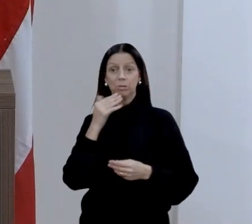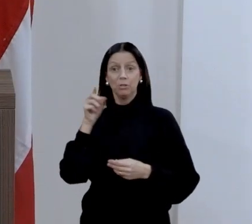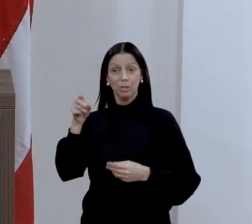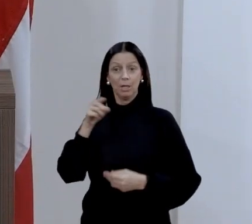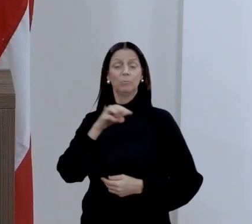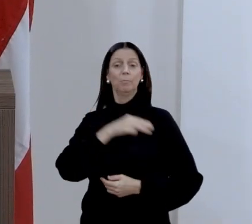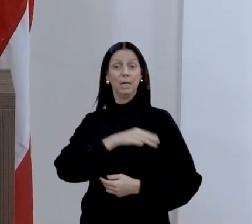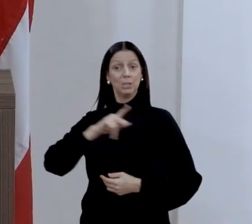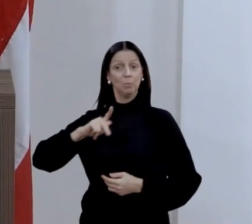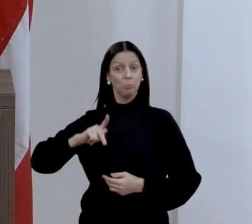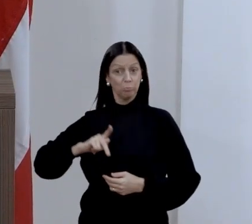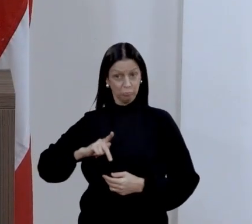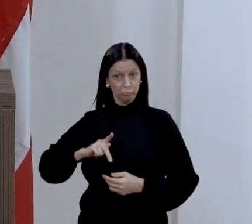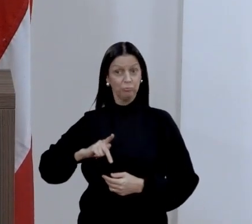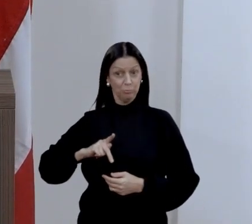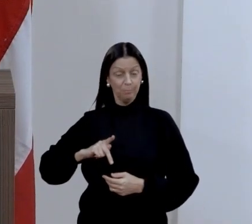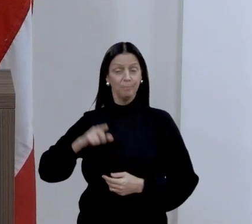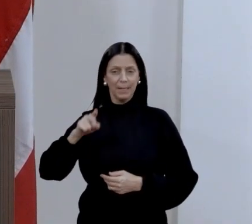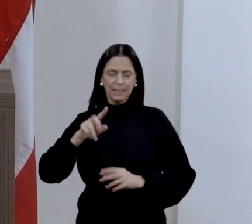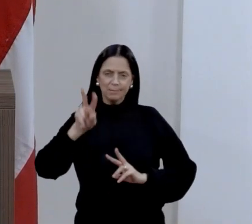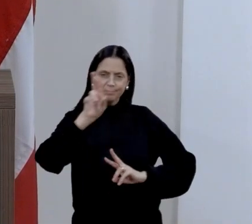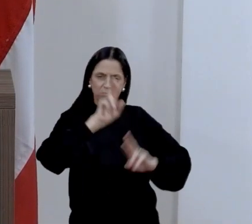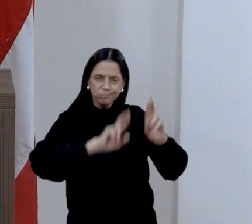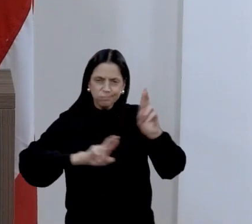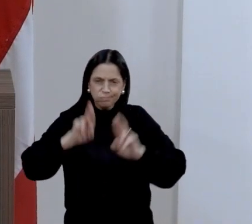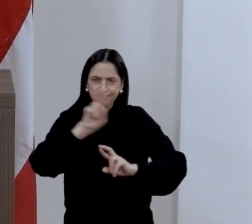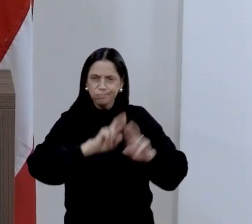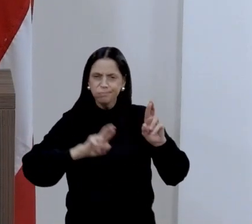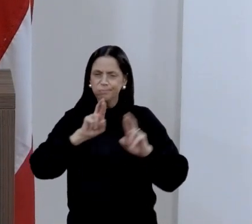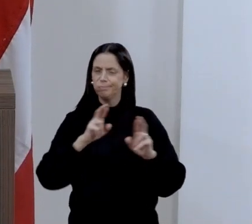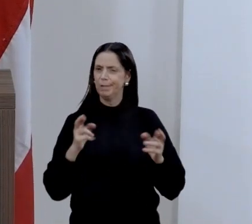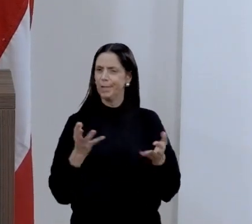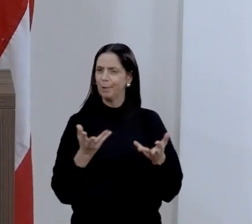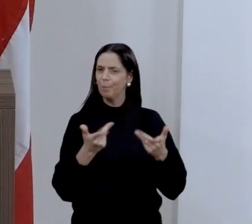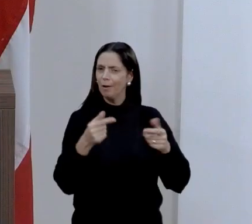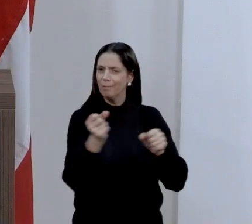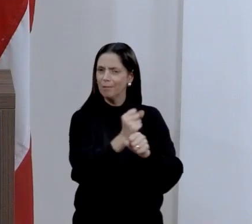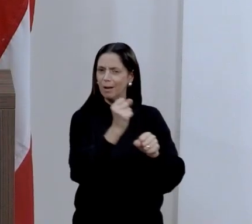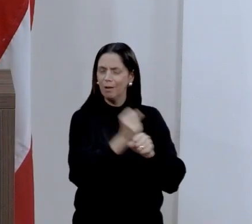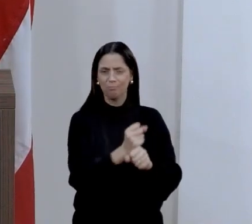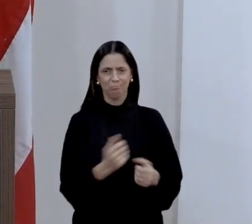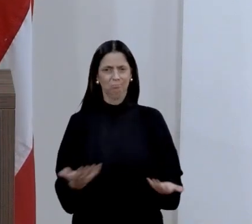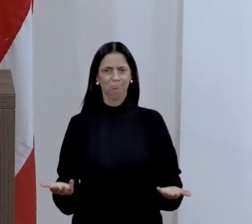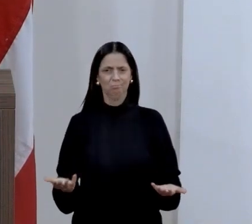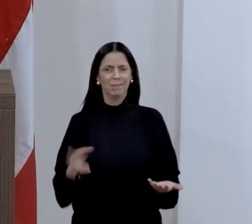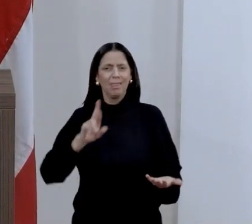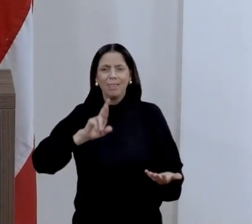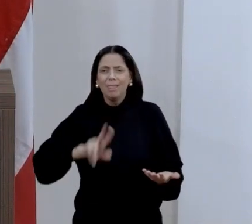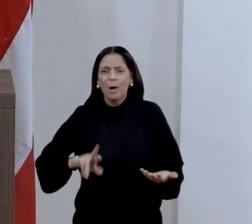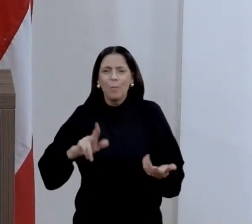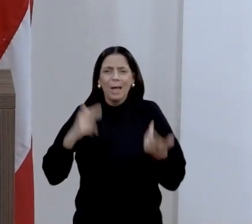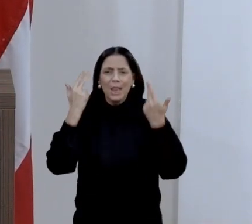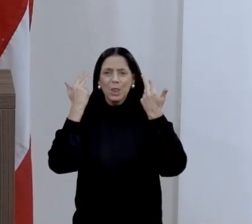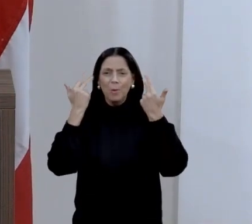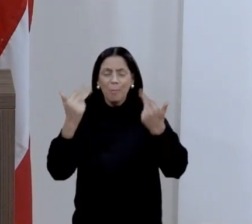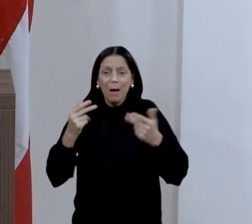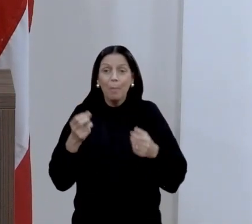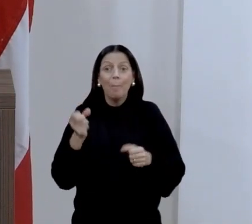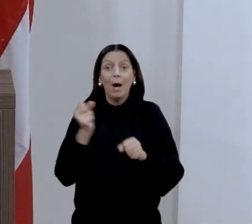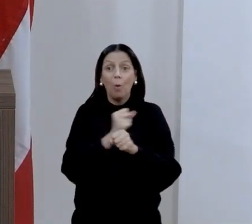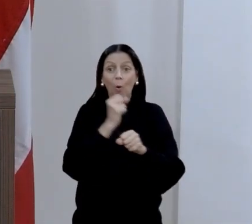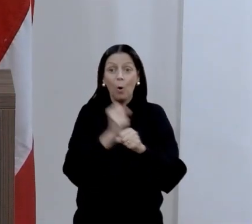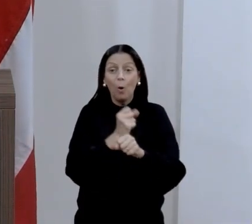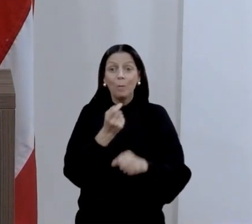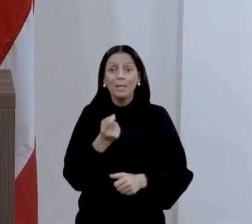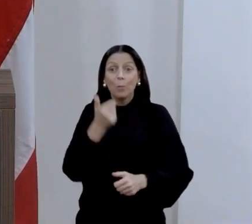de Santa Catarina para investigar as condições dessa obra. Não é normal uma obra de mais de 11 milhões de reais, quase